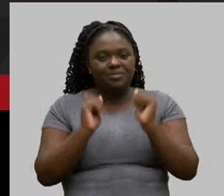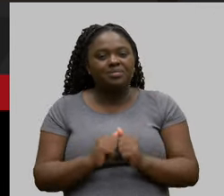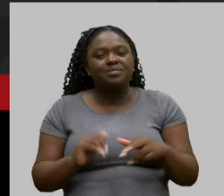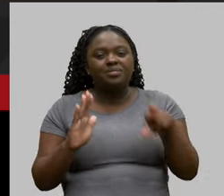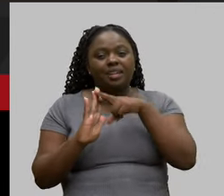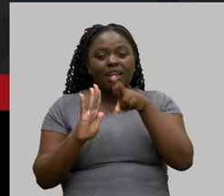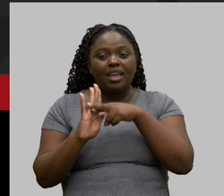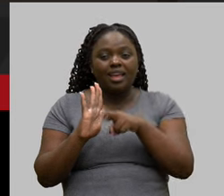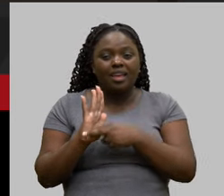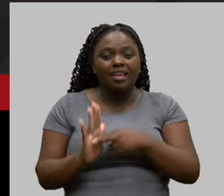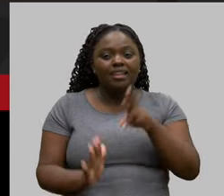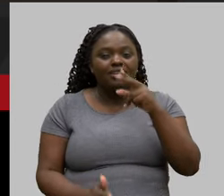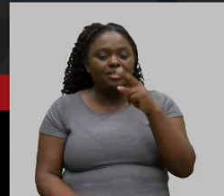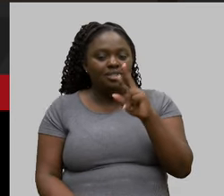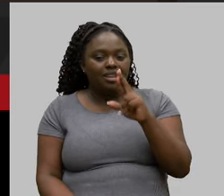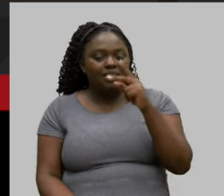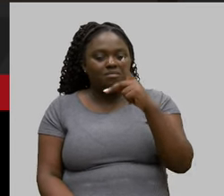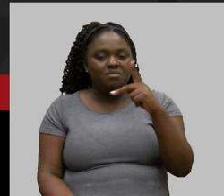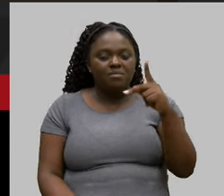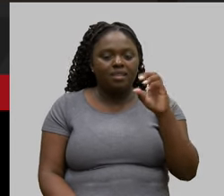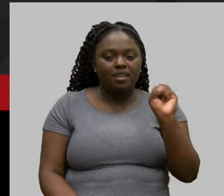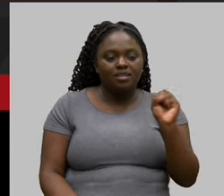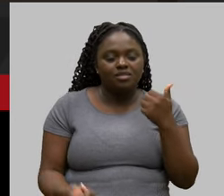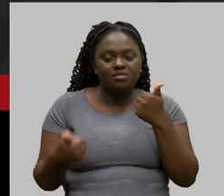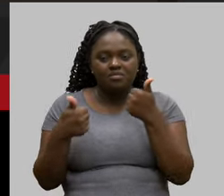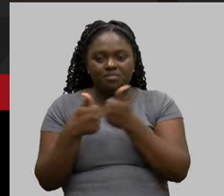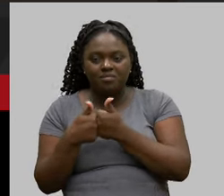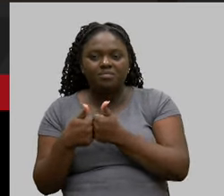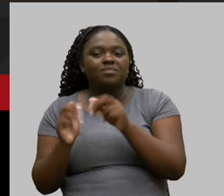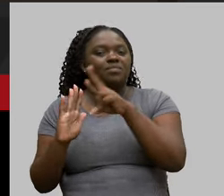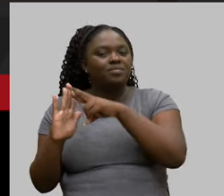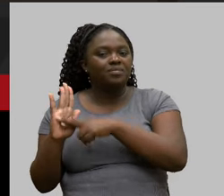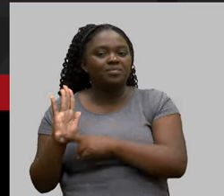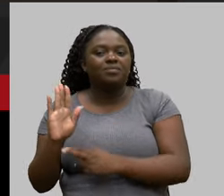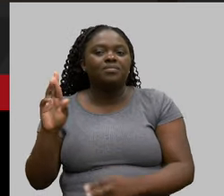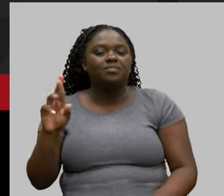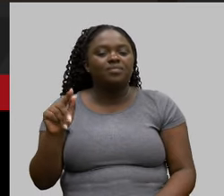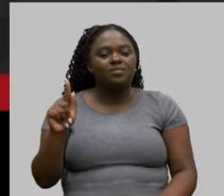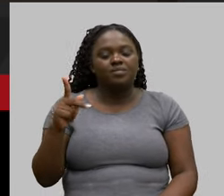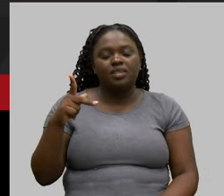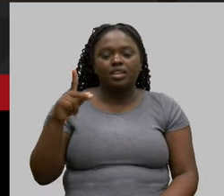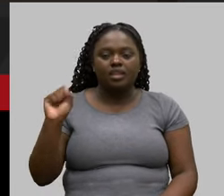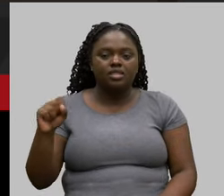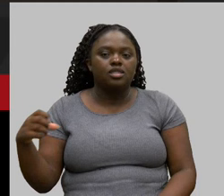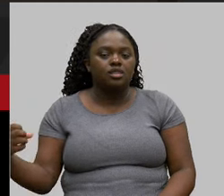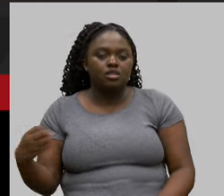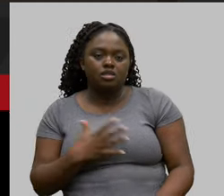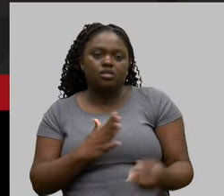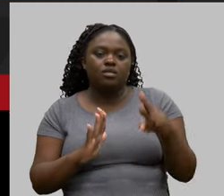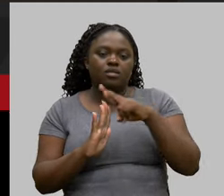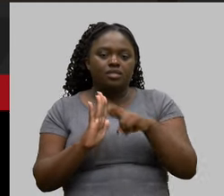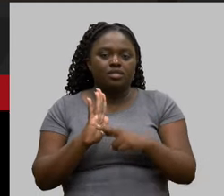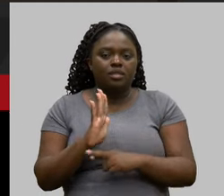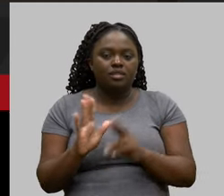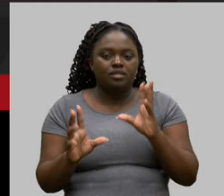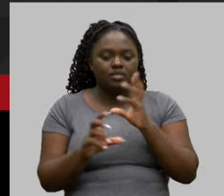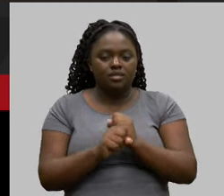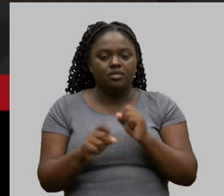rpps se aproximam das regras do rgps e novas regras para cálculo das pensões